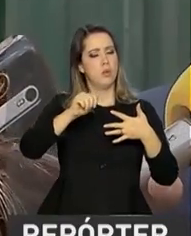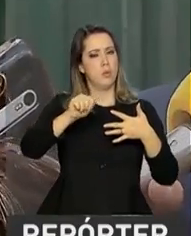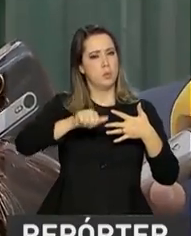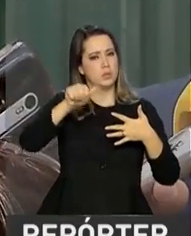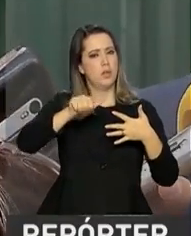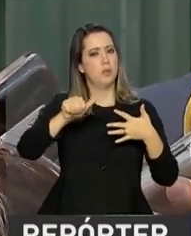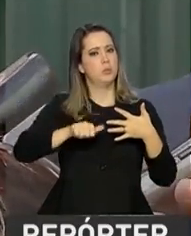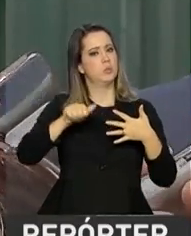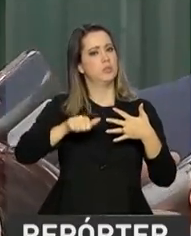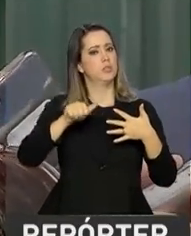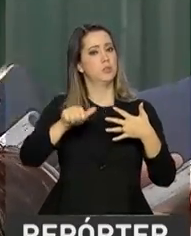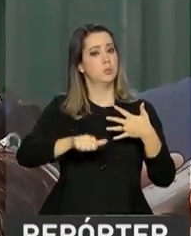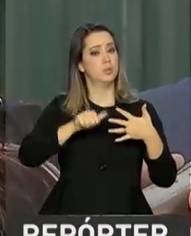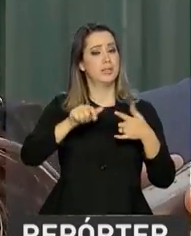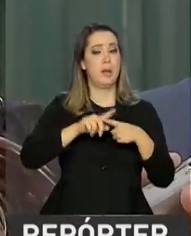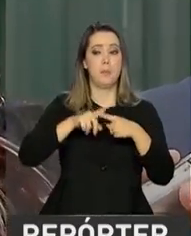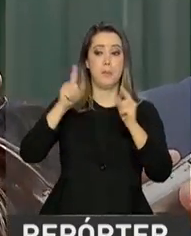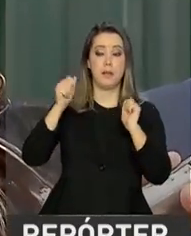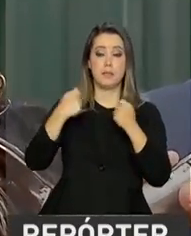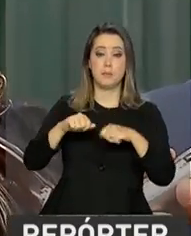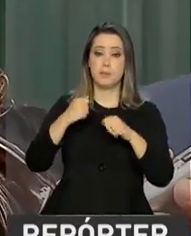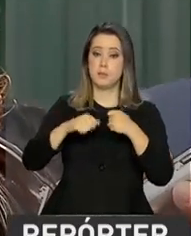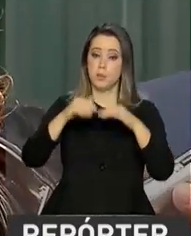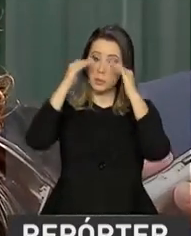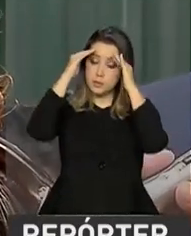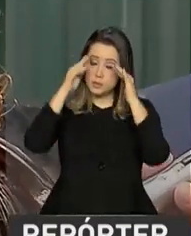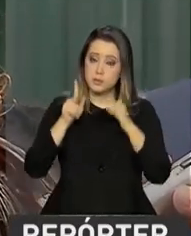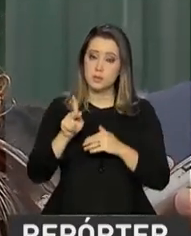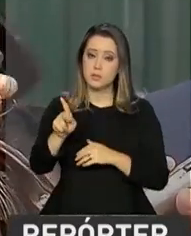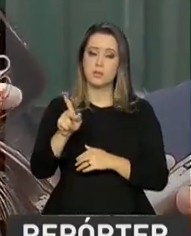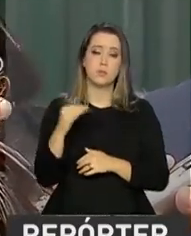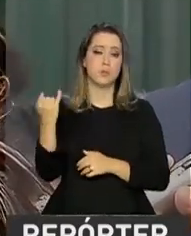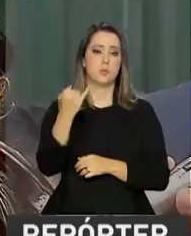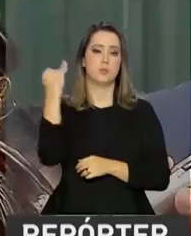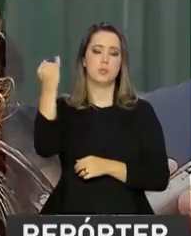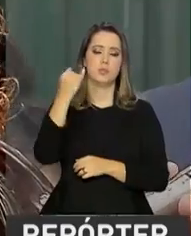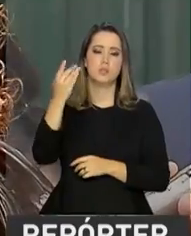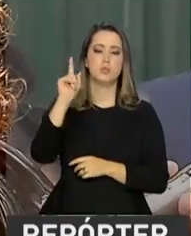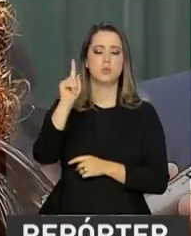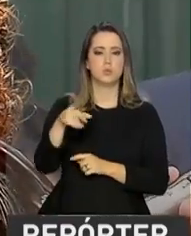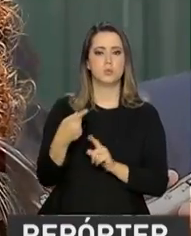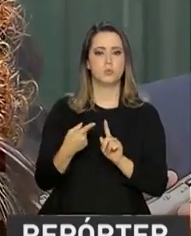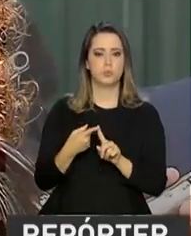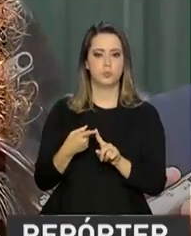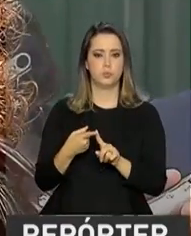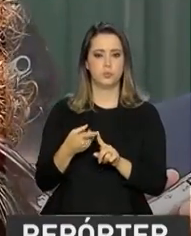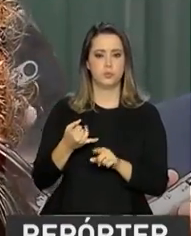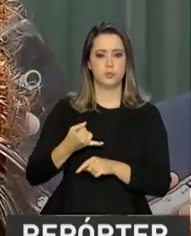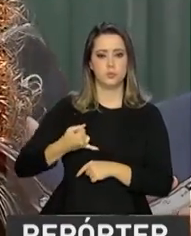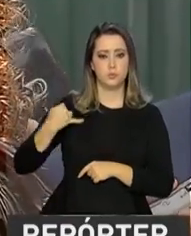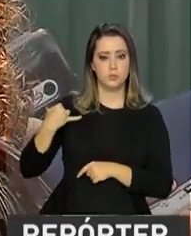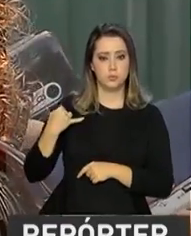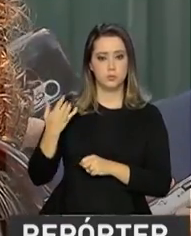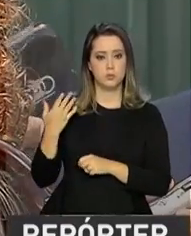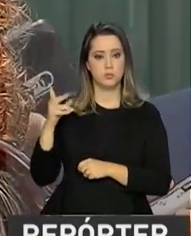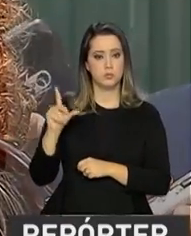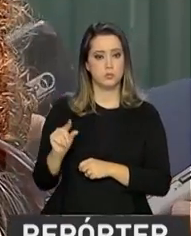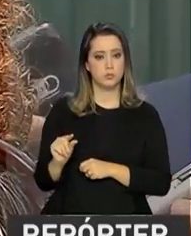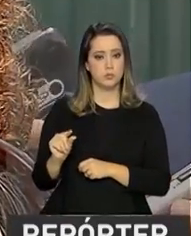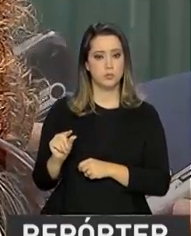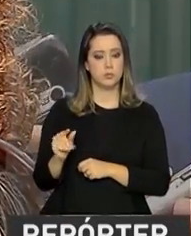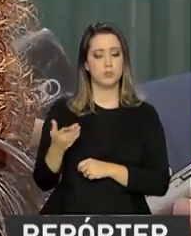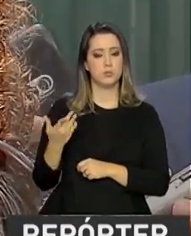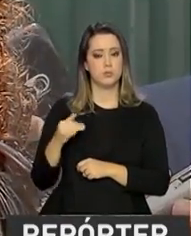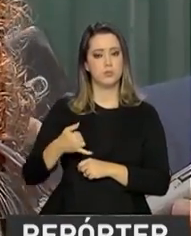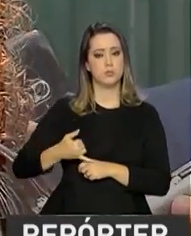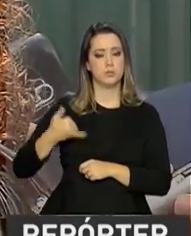não deixe de estar presentes aquelas questões que nós consideramos como pilares dessa reforma, que é a idade mínima,